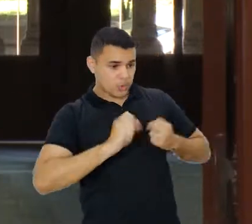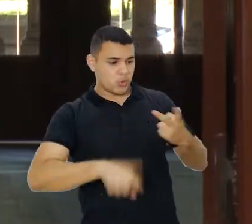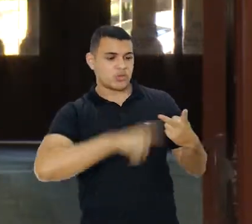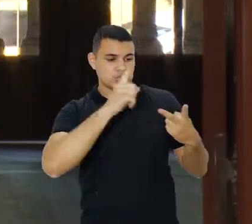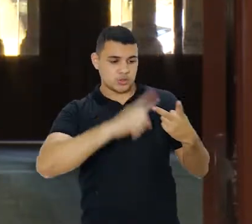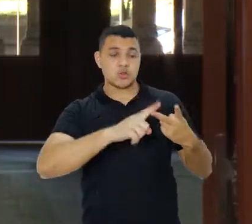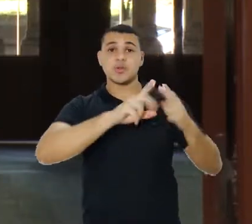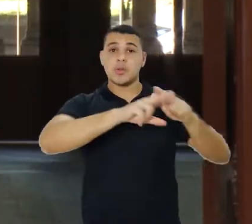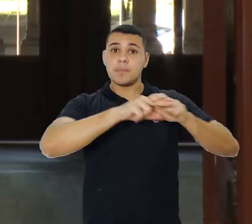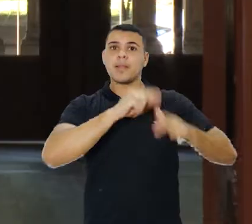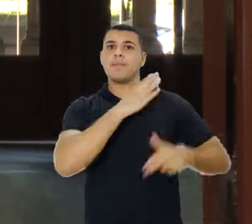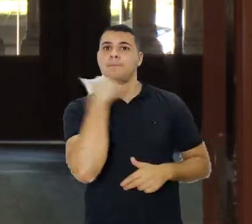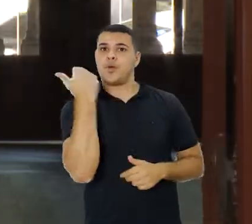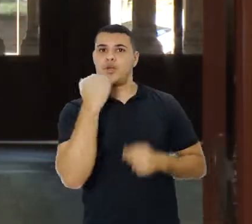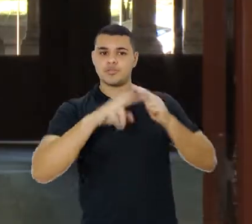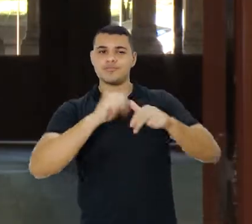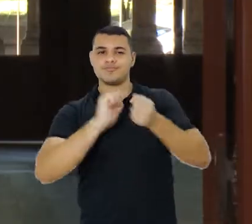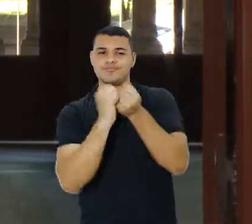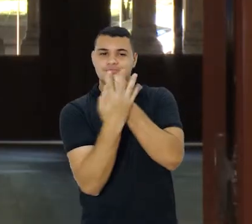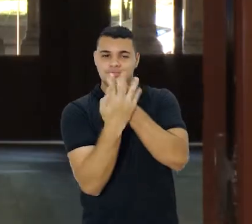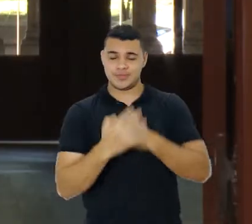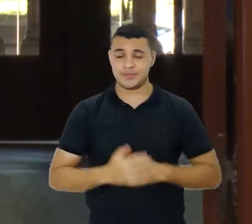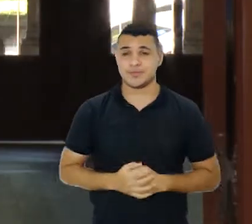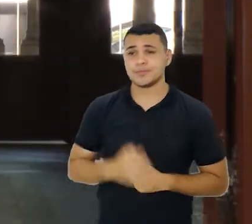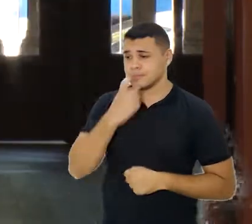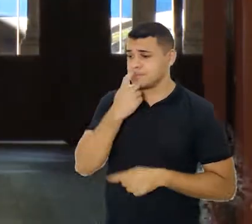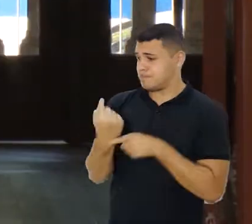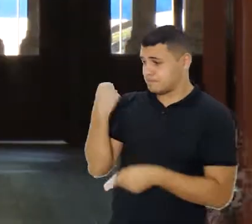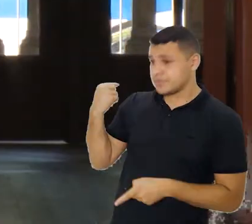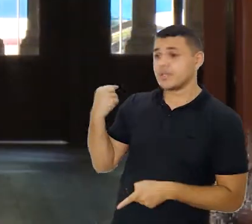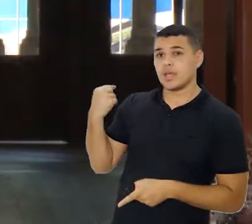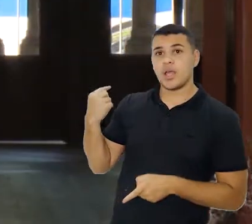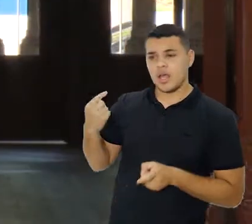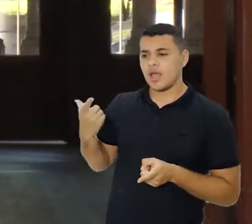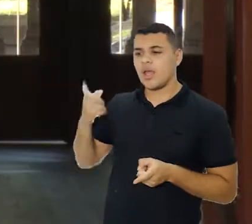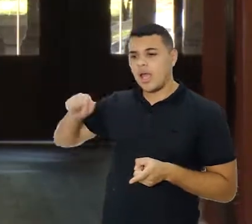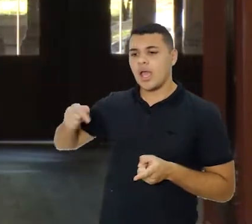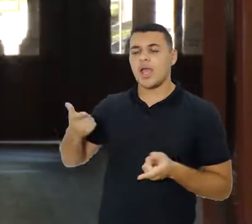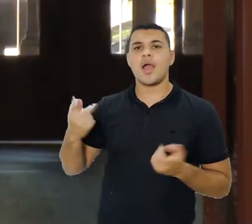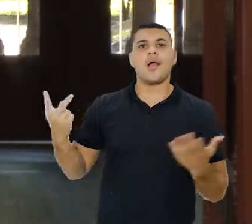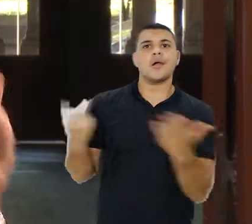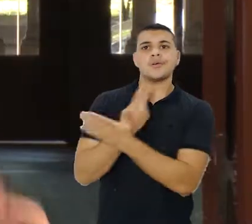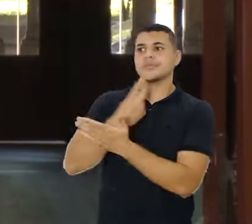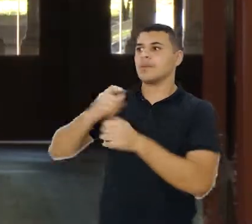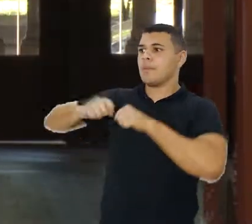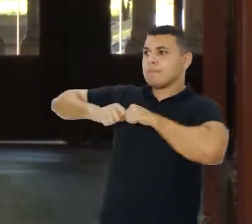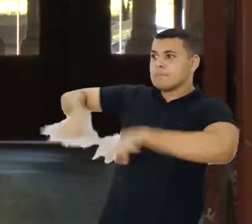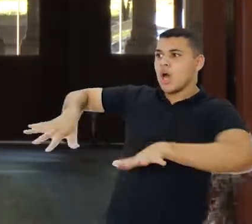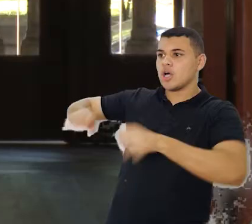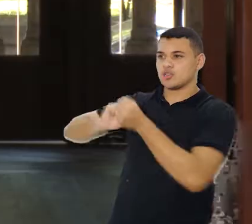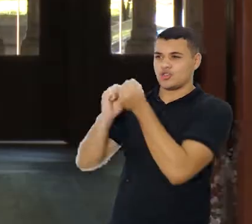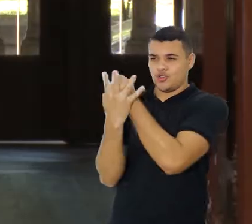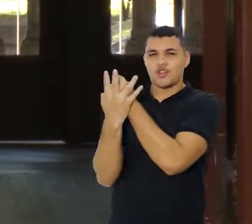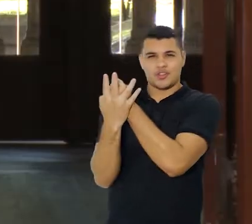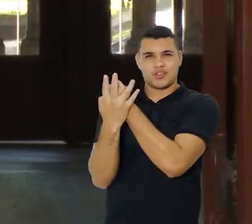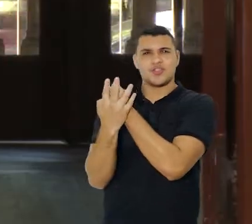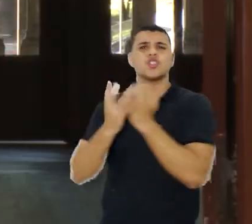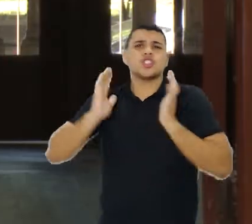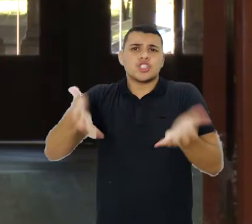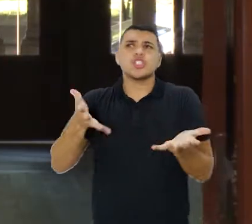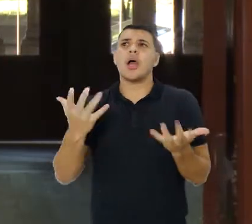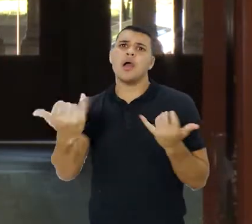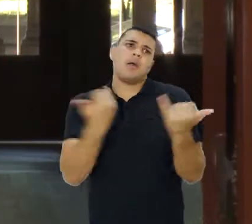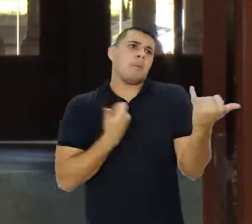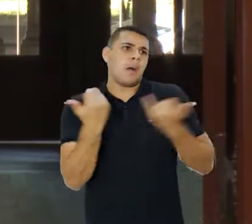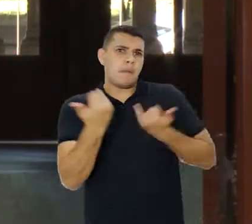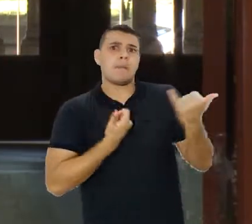a mortalidade. Muito comum também, recentemente, né, no curso da pandemia de Covid-19, quer dizer, a gente